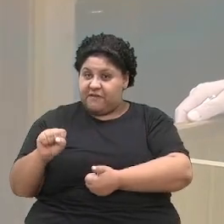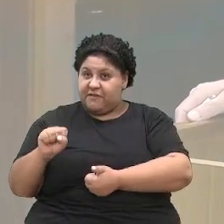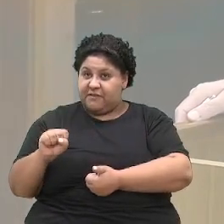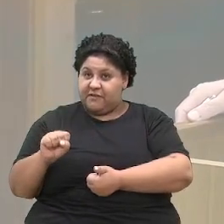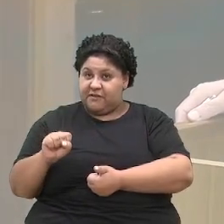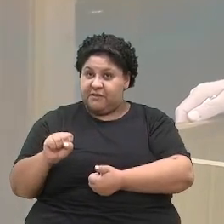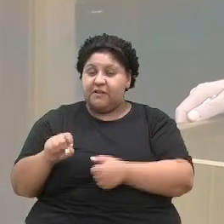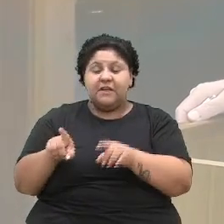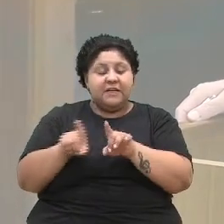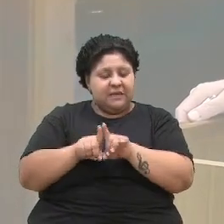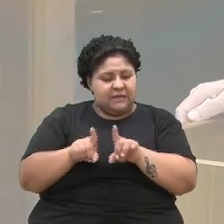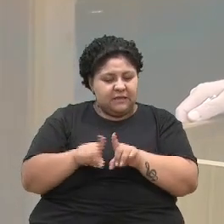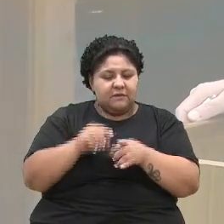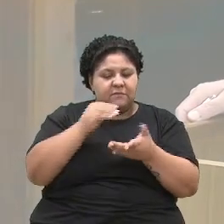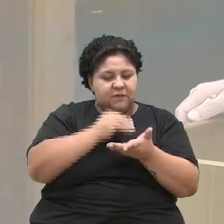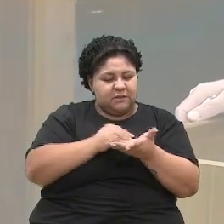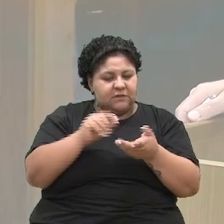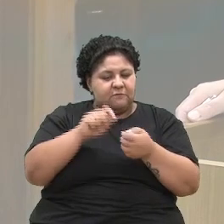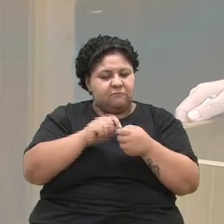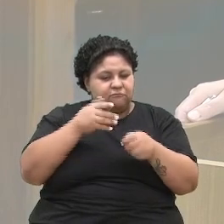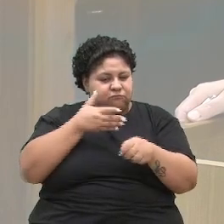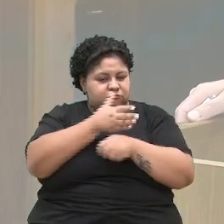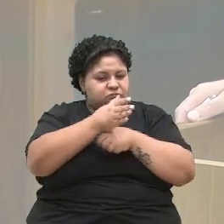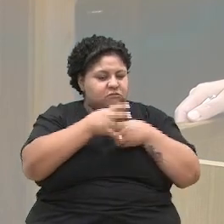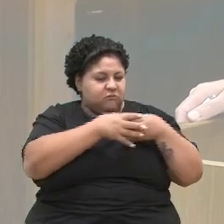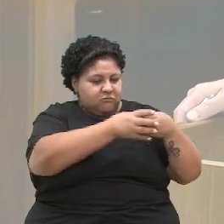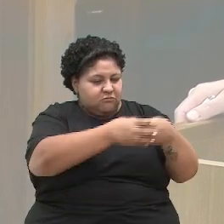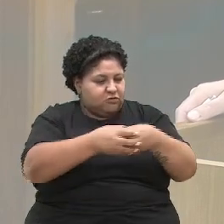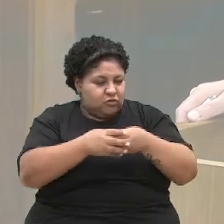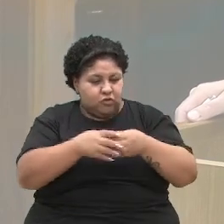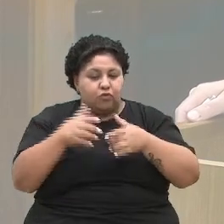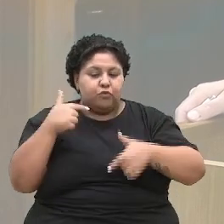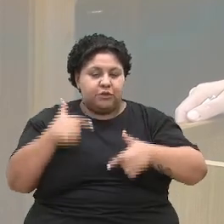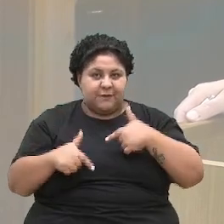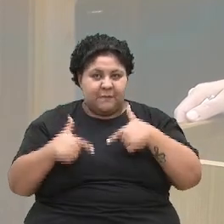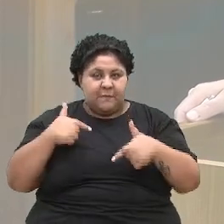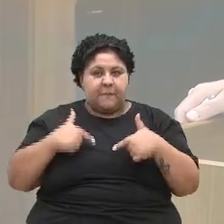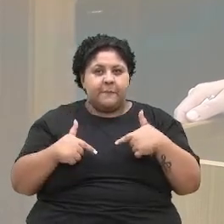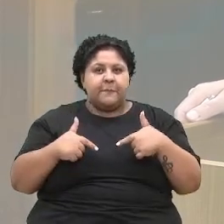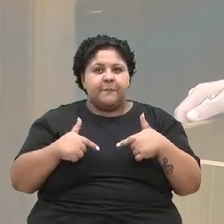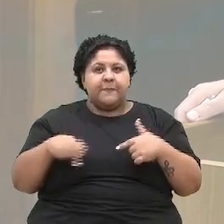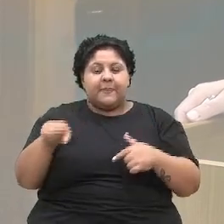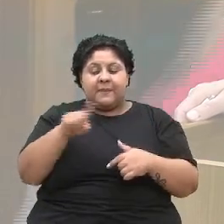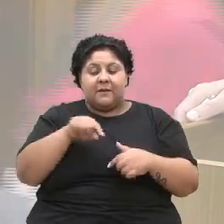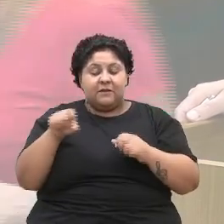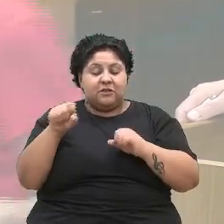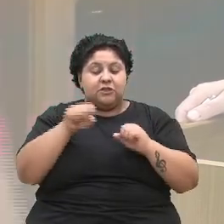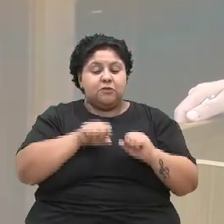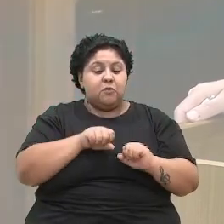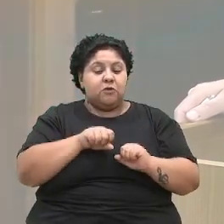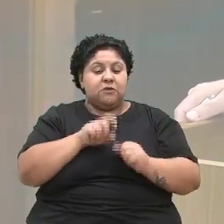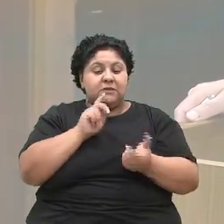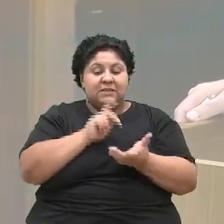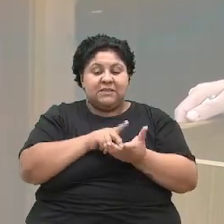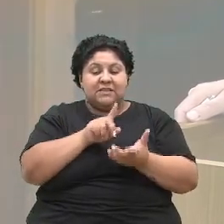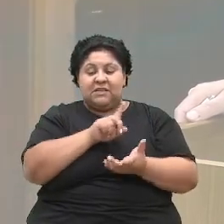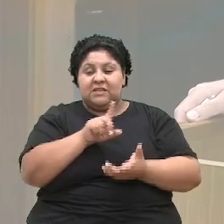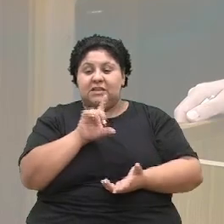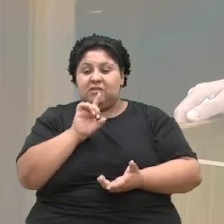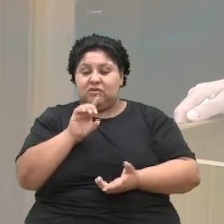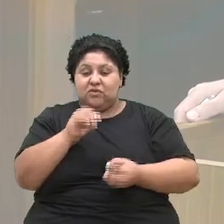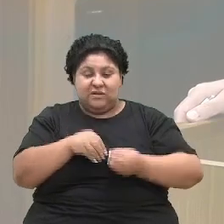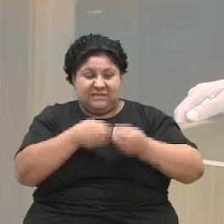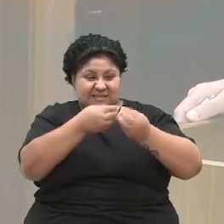secretários envolvidos neste comitê, neste grupo de trabalho, para que a gente possa, de fato, não apenas dar dignidade a